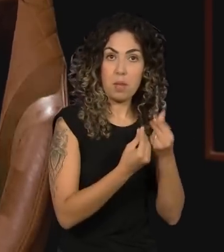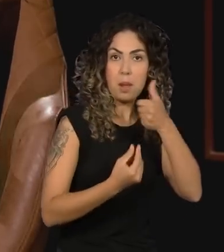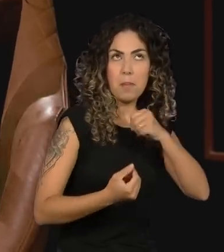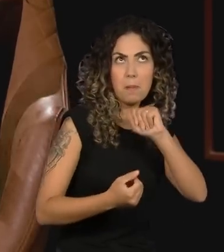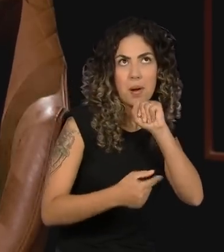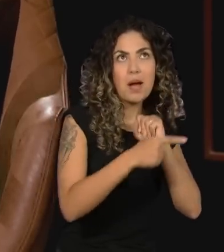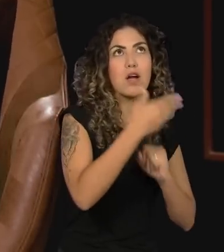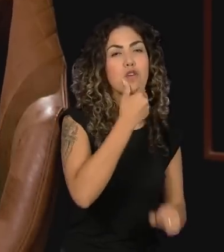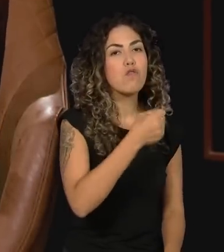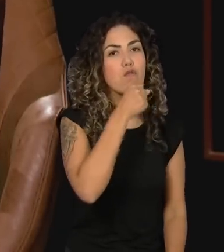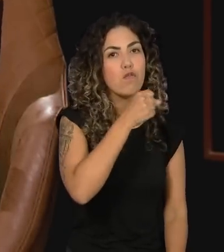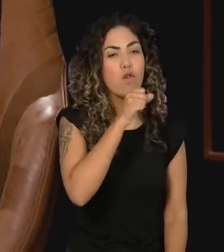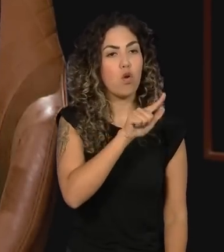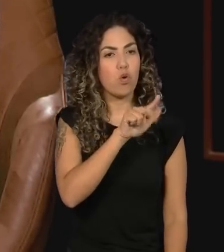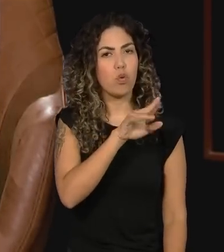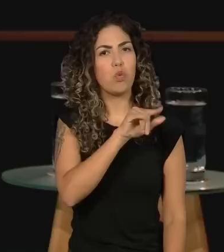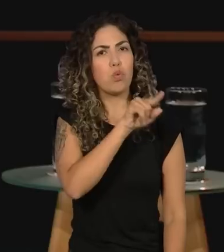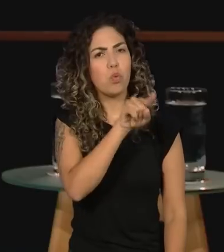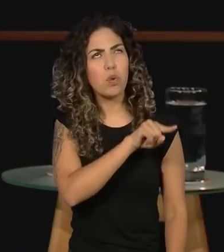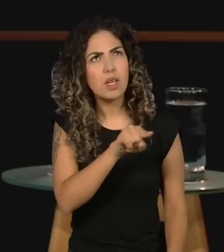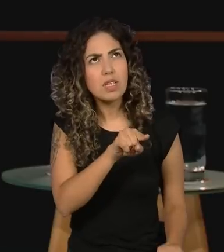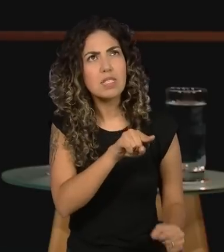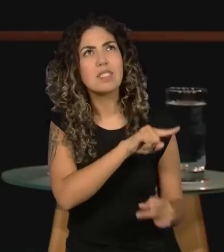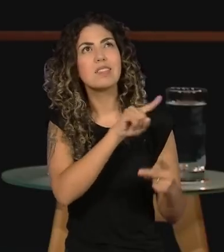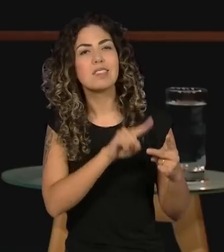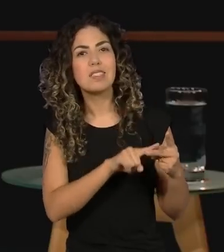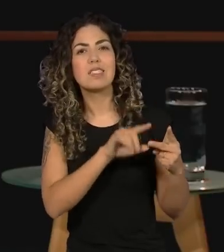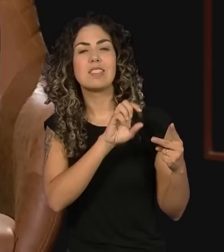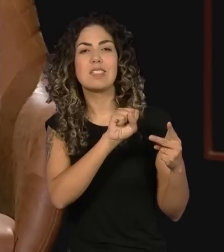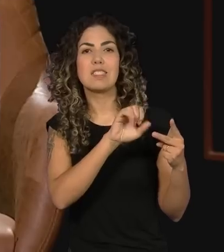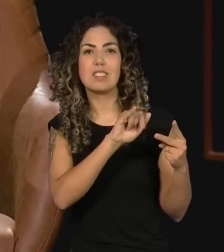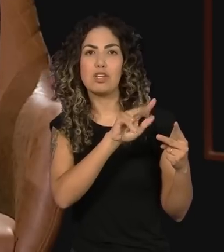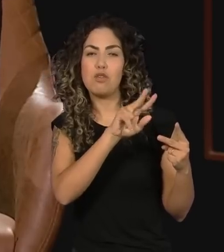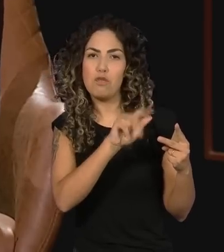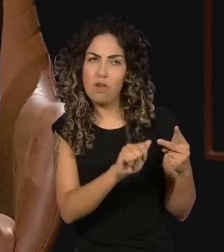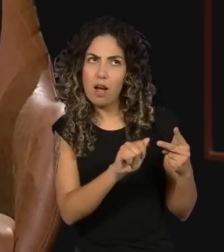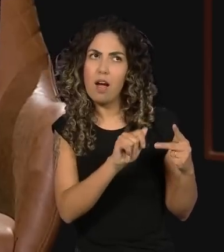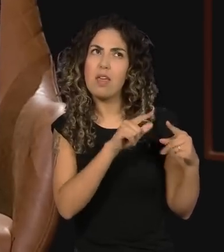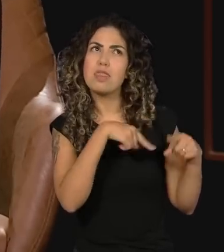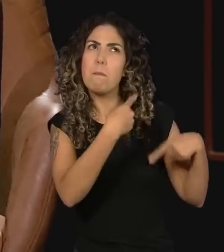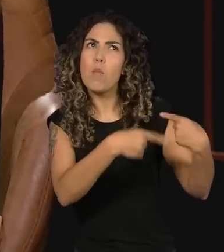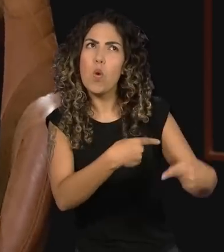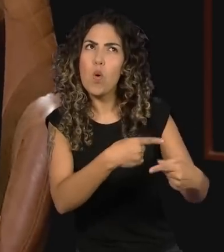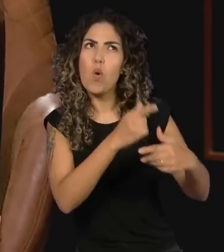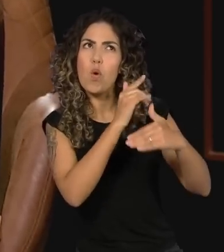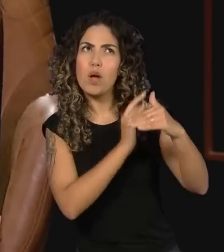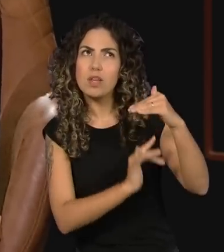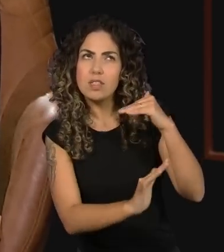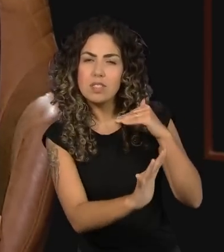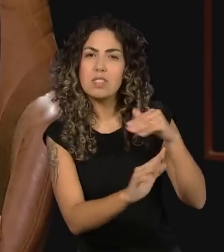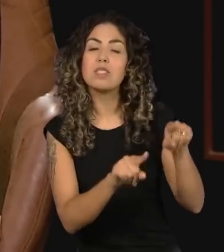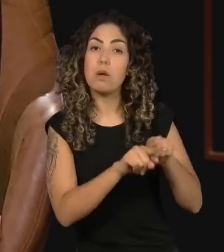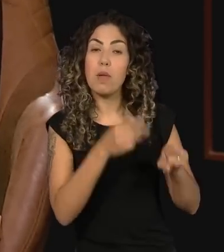Luiz e Silvia vieram, acho que um pouquinho mais tarde. Meu avô Marcos foi caixeiro viajante.